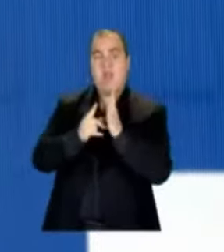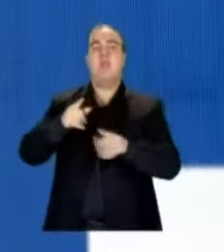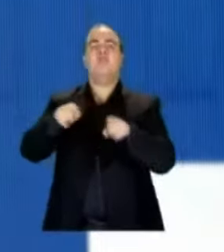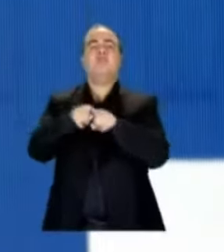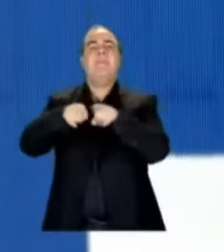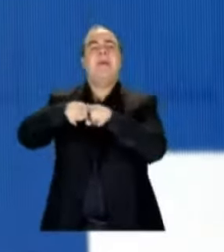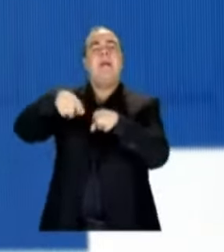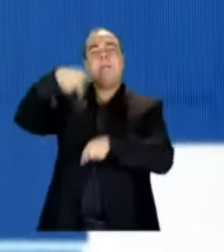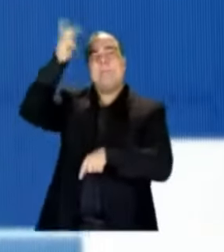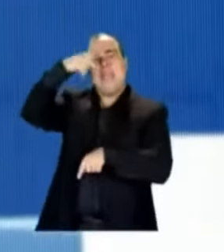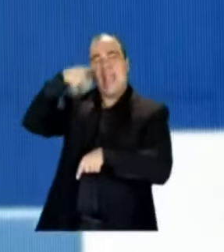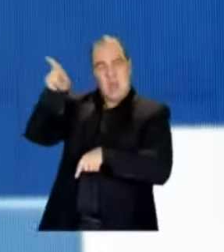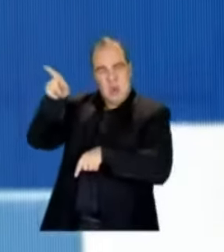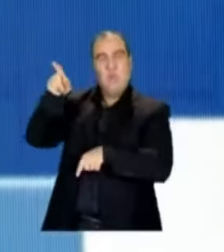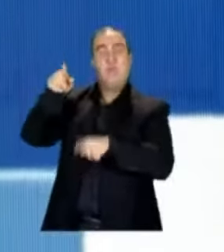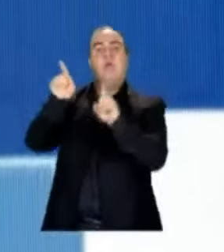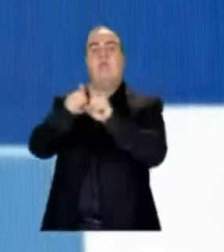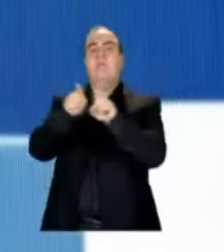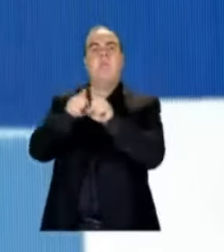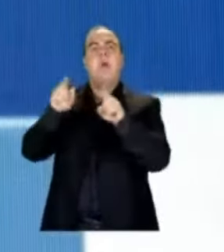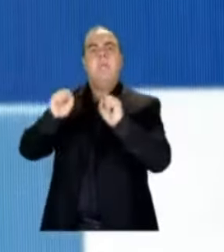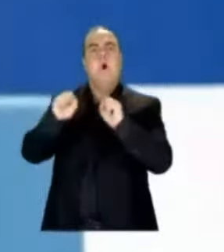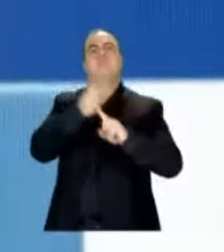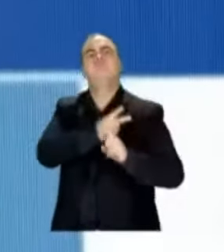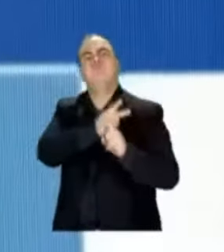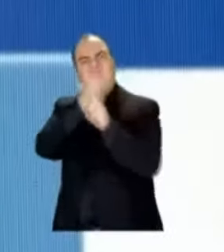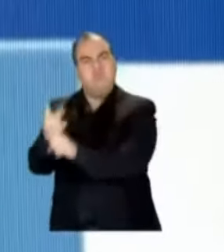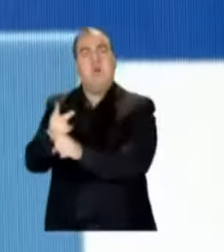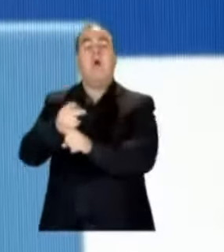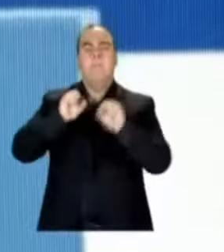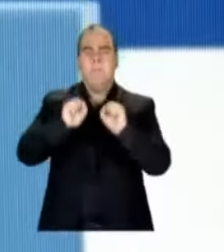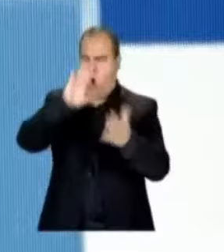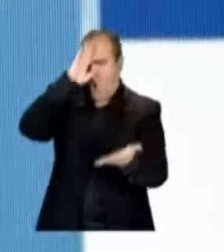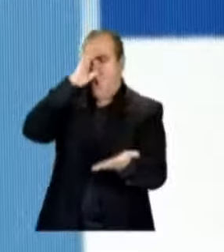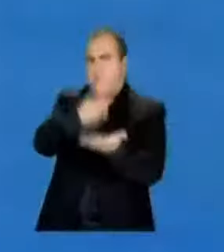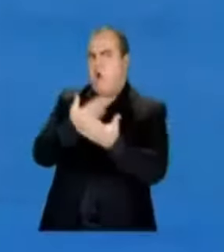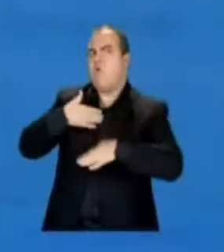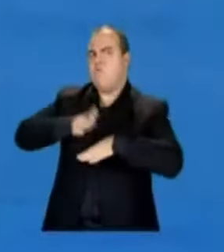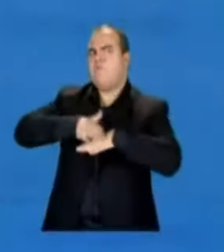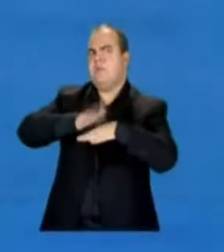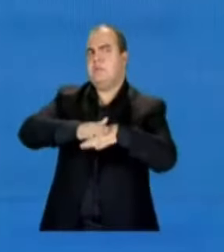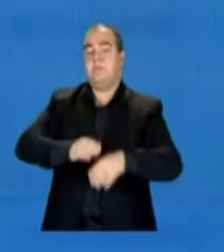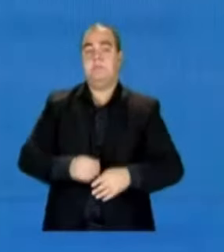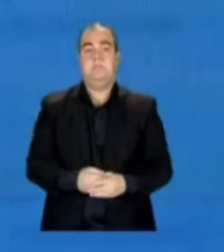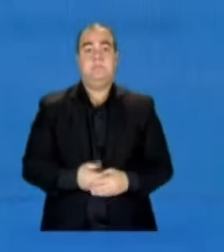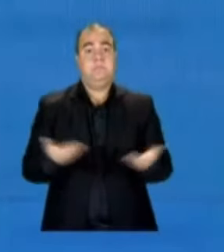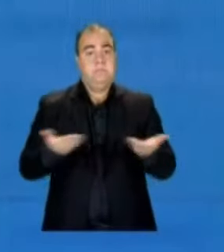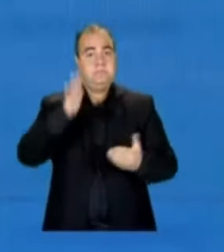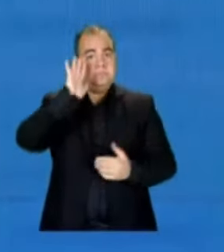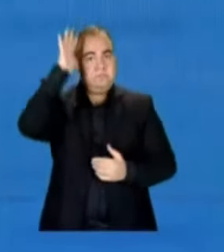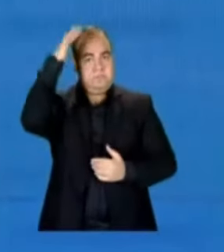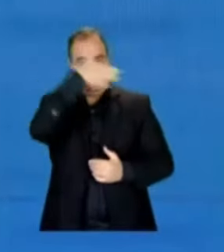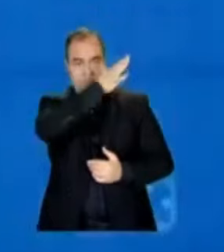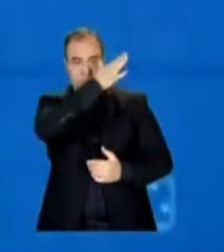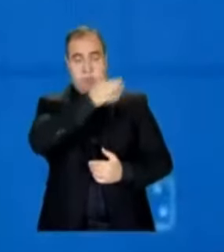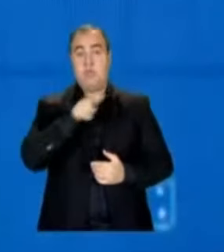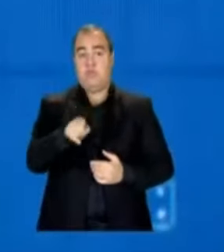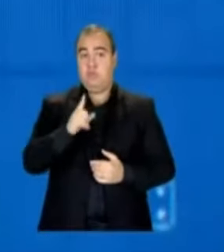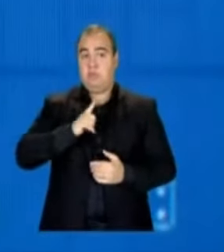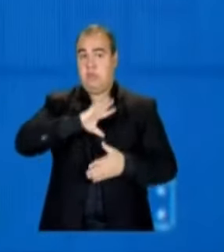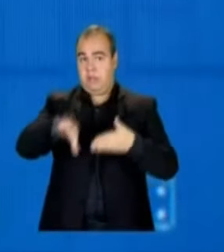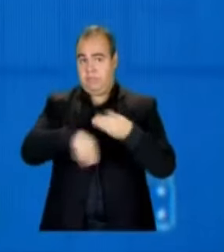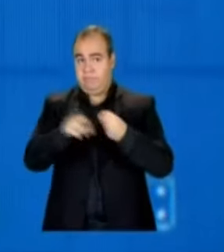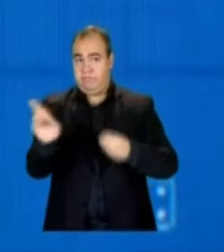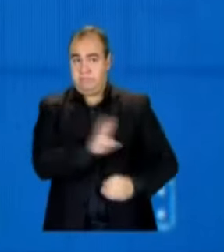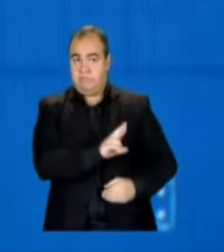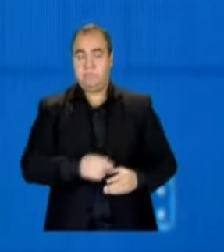violência tenha a quem recorrer Pode confiar que eu vou fazer isso para as mulheres candidato José luí da Atena a su olha agressor de mulher